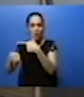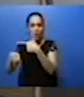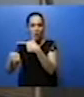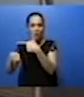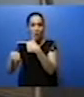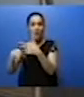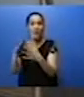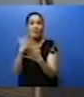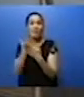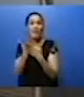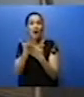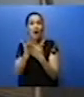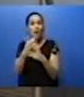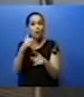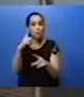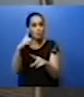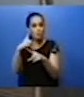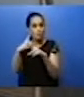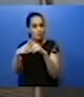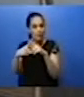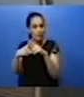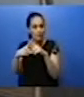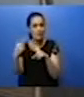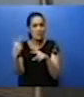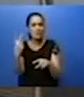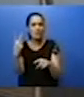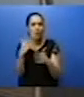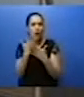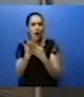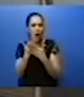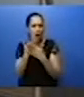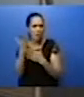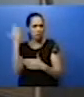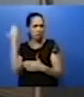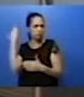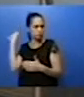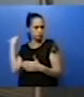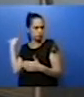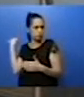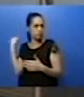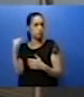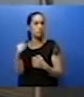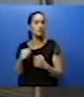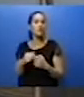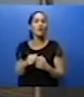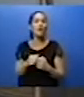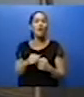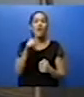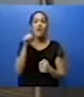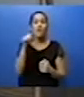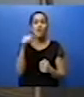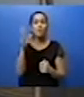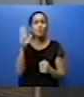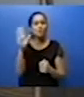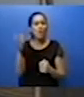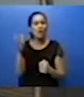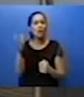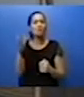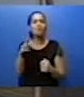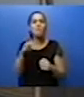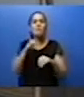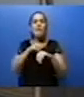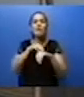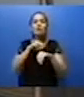e na aula de multiplicação a segunda aula se eu não me engano e o comentei 2m de fazer a